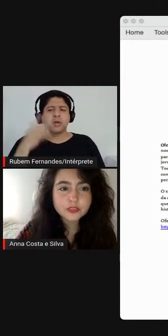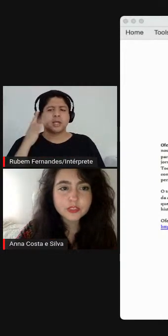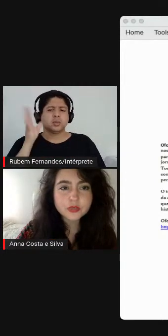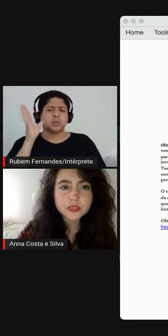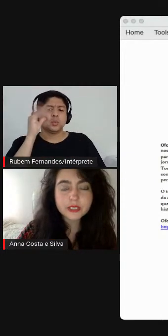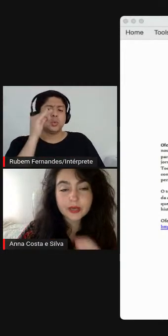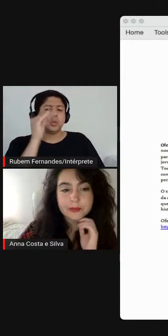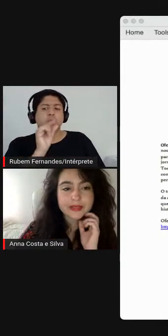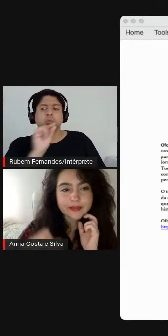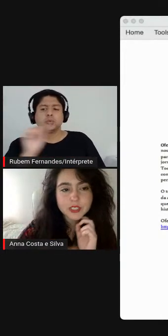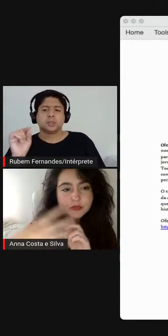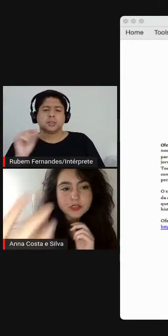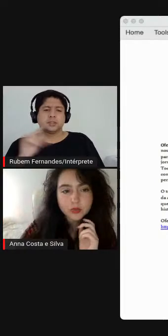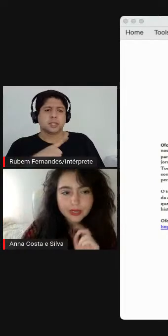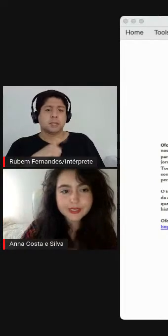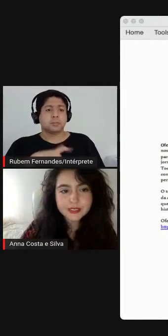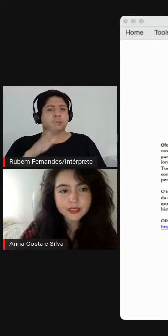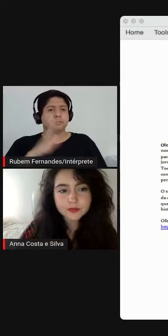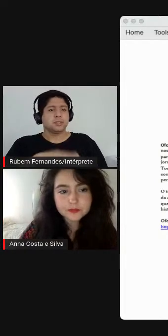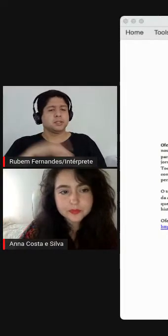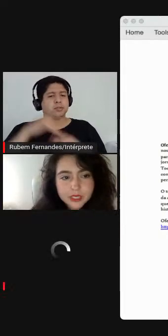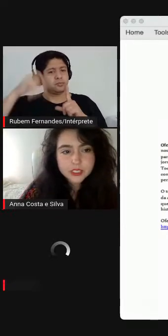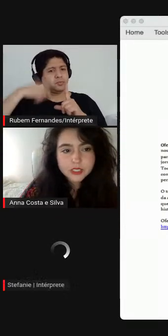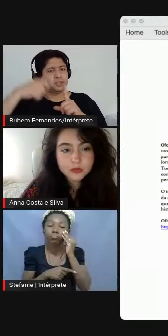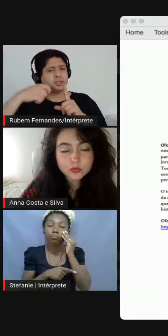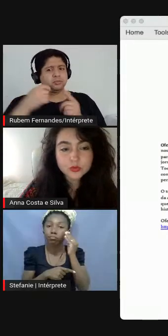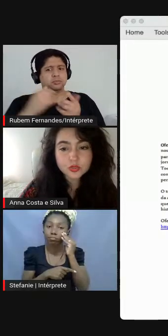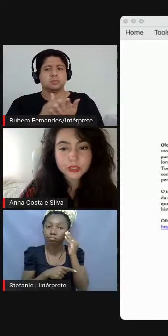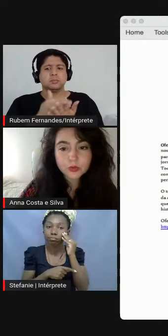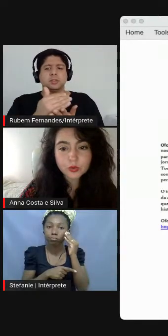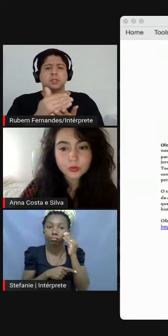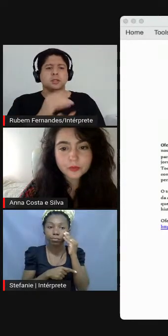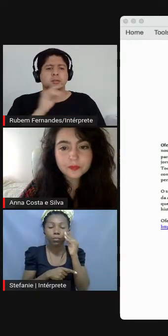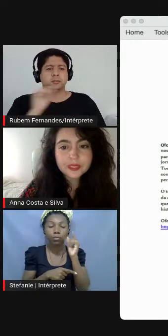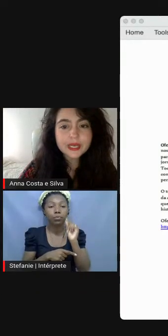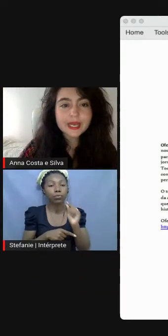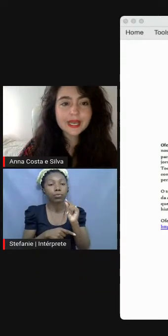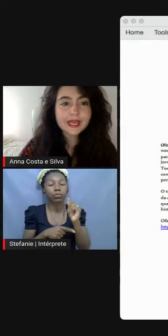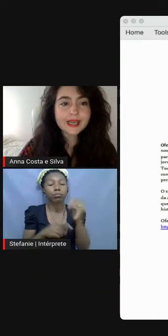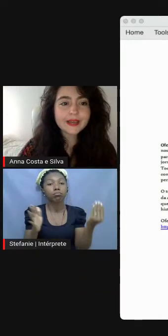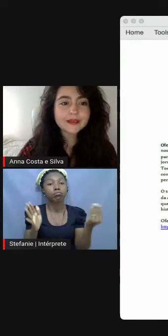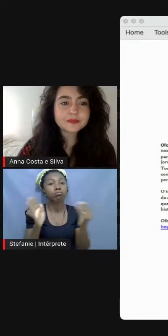E um vídeo que era a minha tentativa de colocar esse anúncio no Jornal Globo.